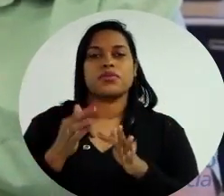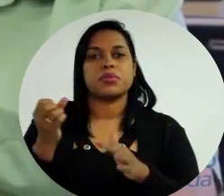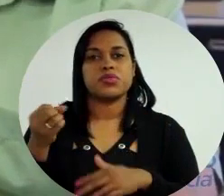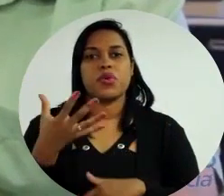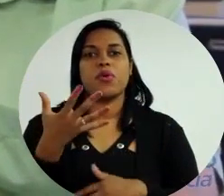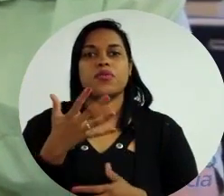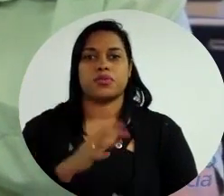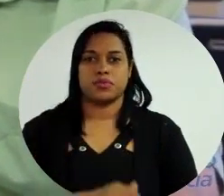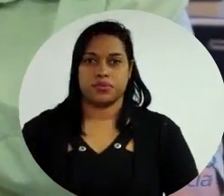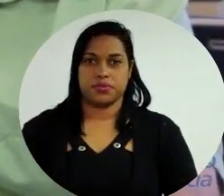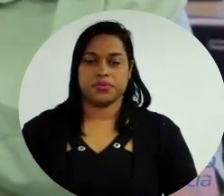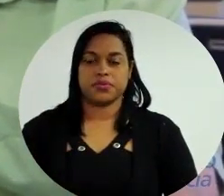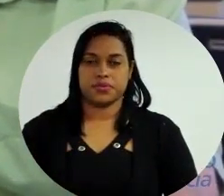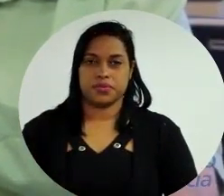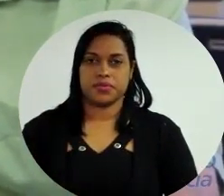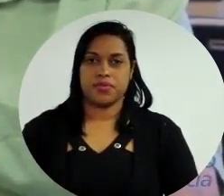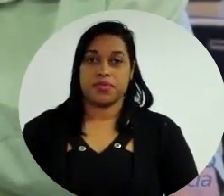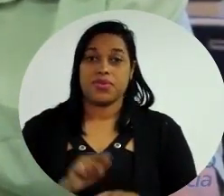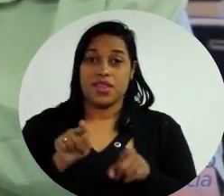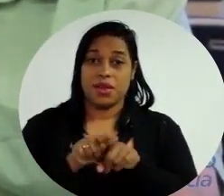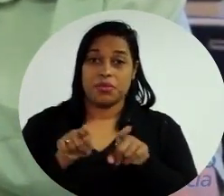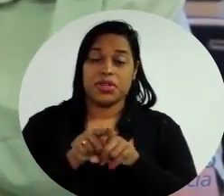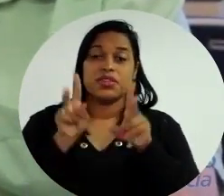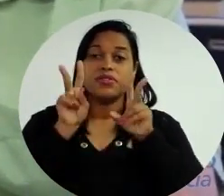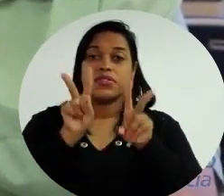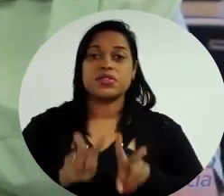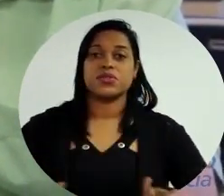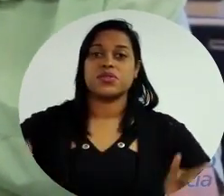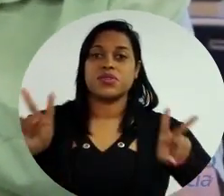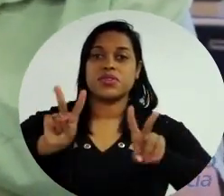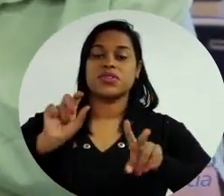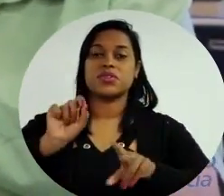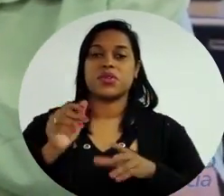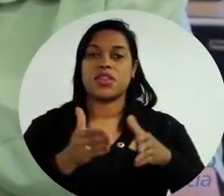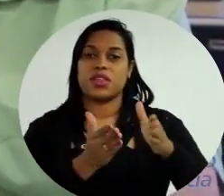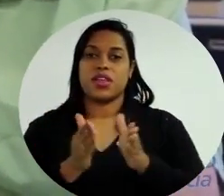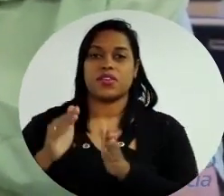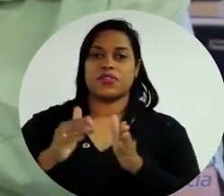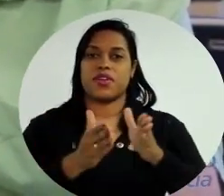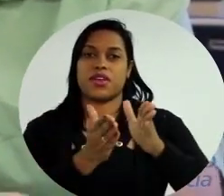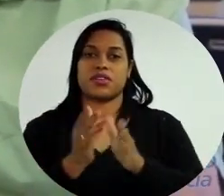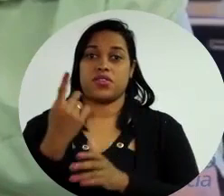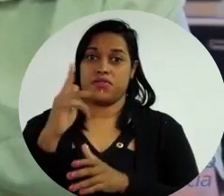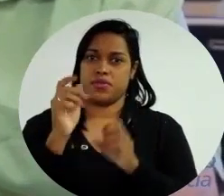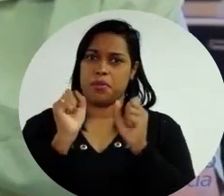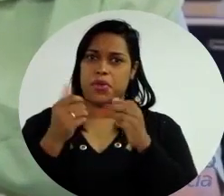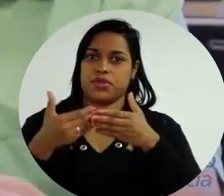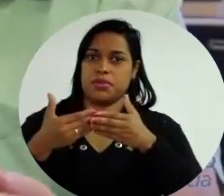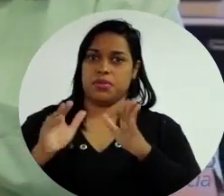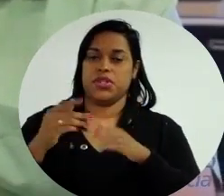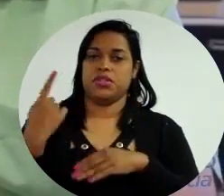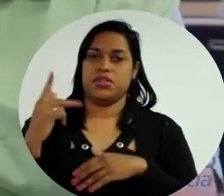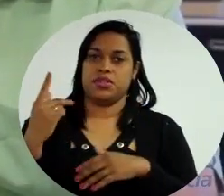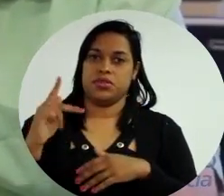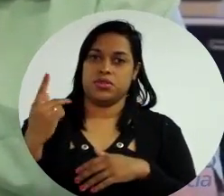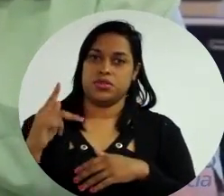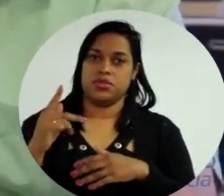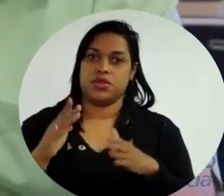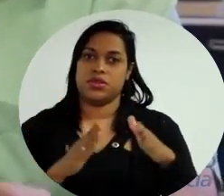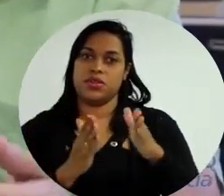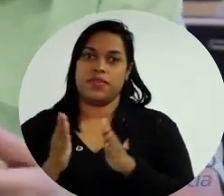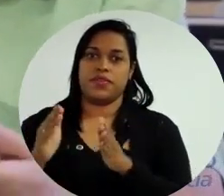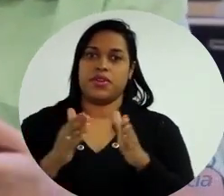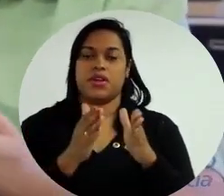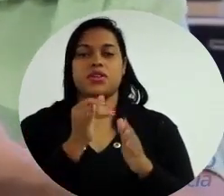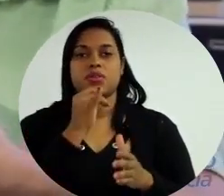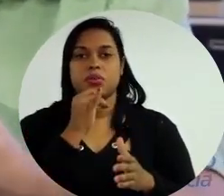popular. Ele é também visualizado pelos navegadores. Você pode abrir no seu